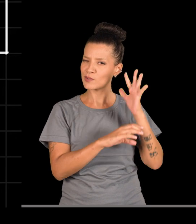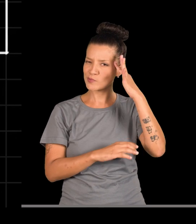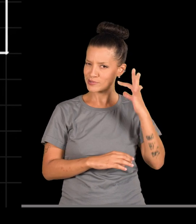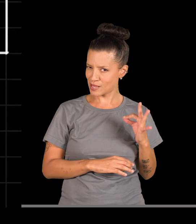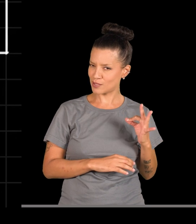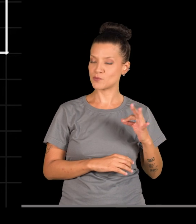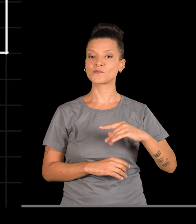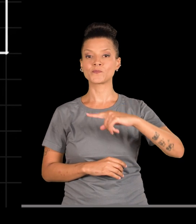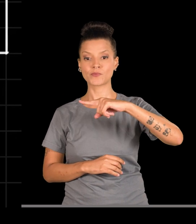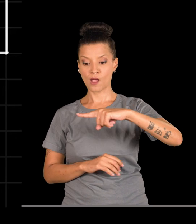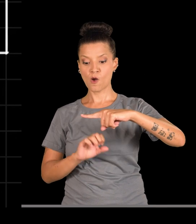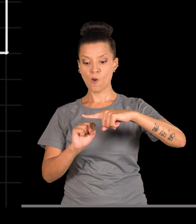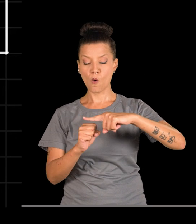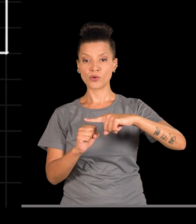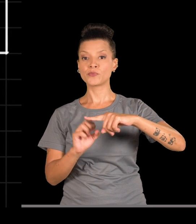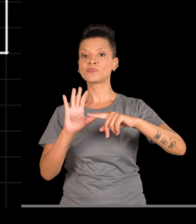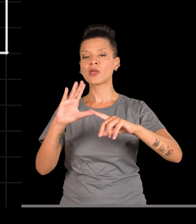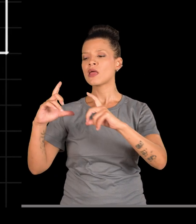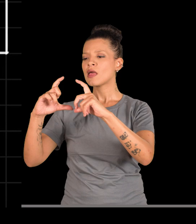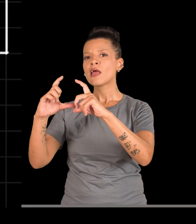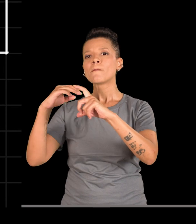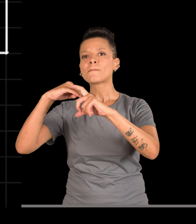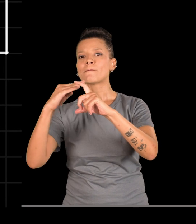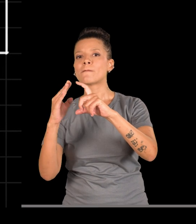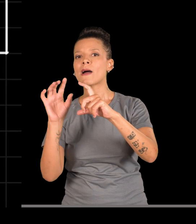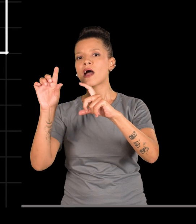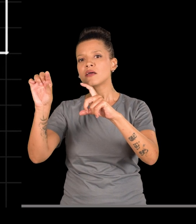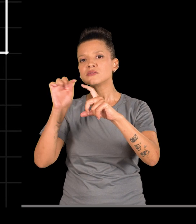né? E agora se eu pintar 3 dessas partes, ó, pintei